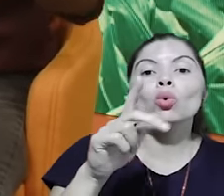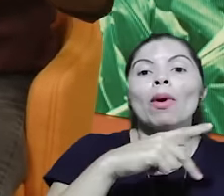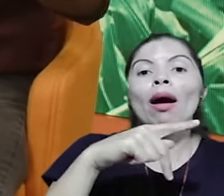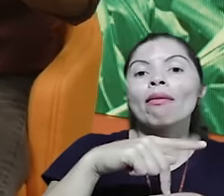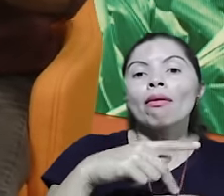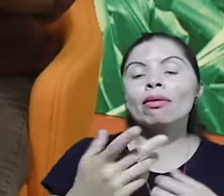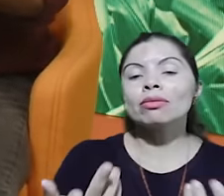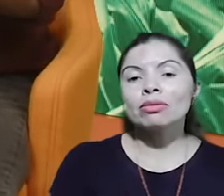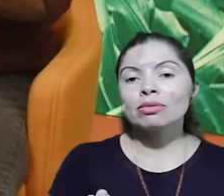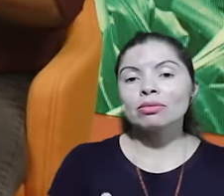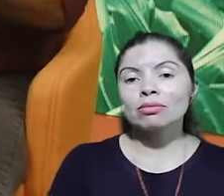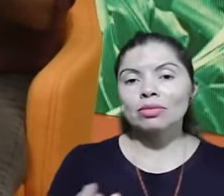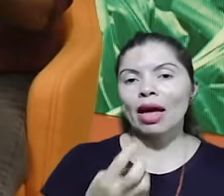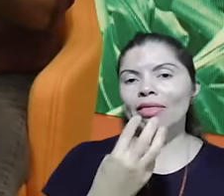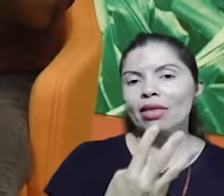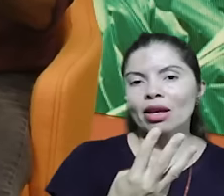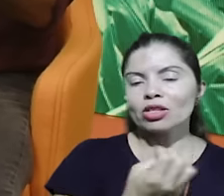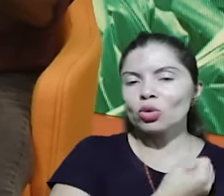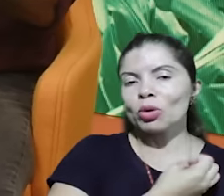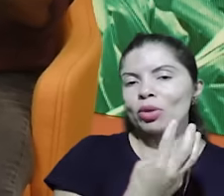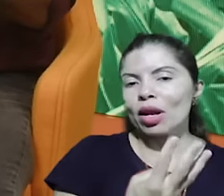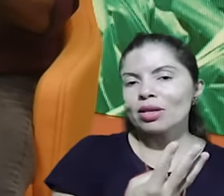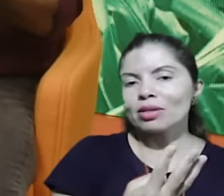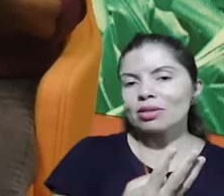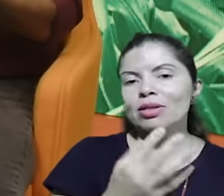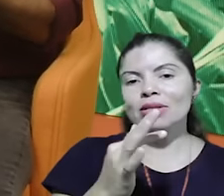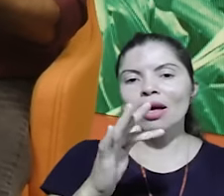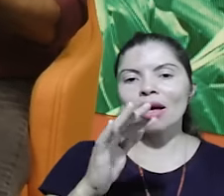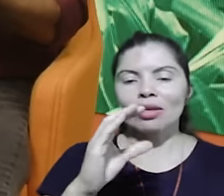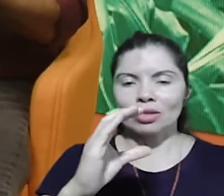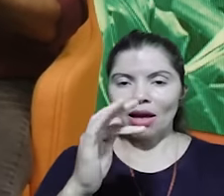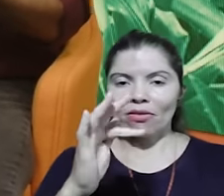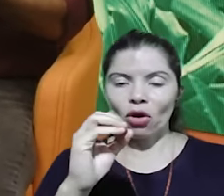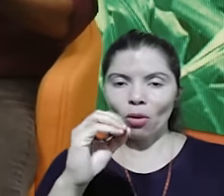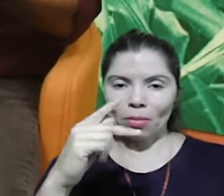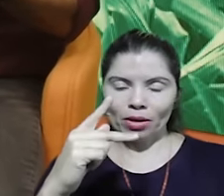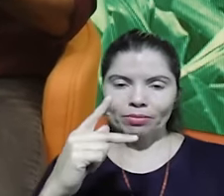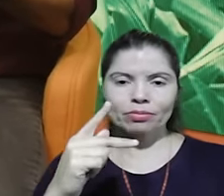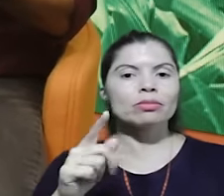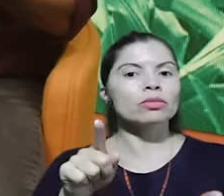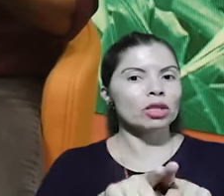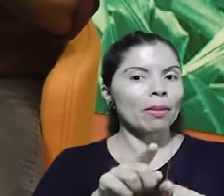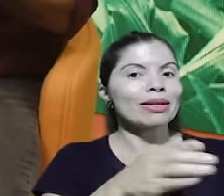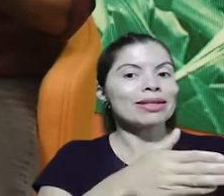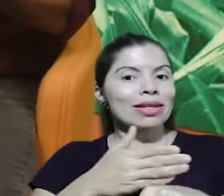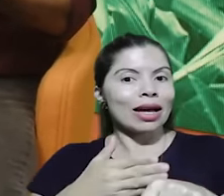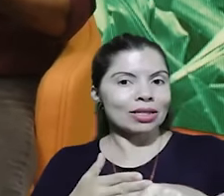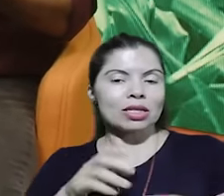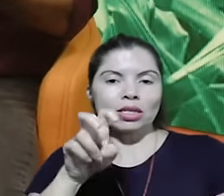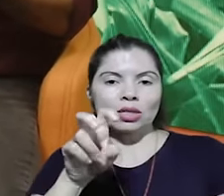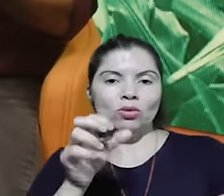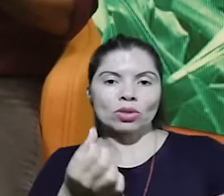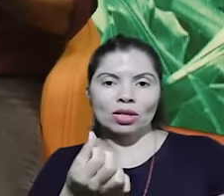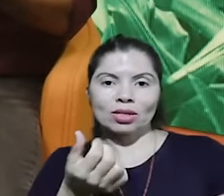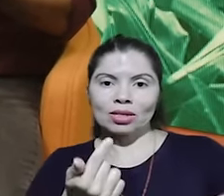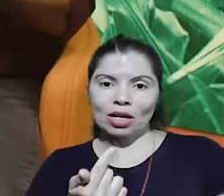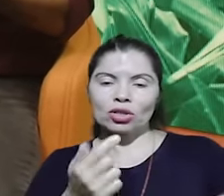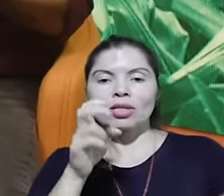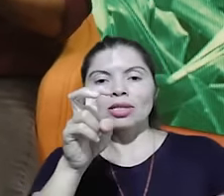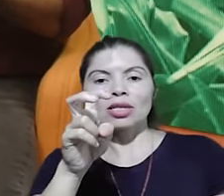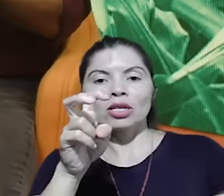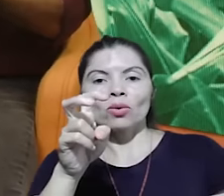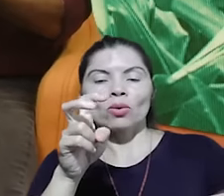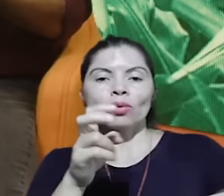documento é três alguma coisa seop a mesma coisa na hora da saída é 5 6 e 7 né cinco